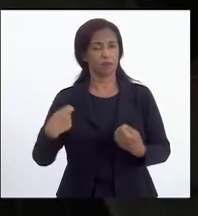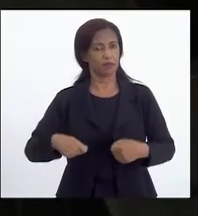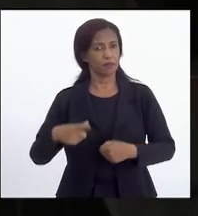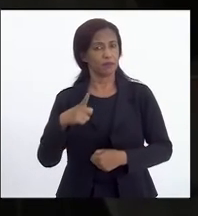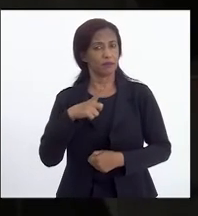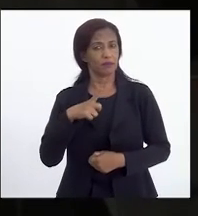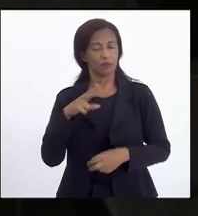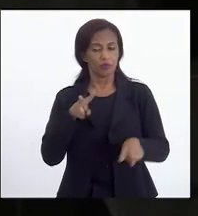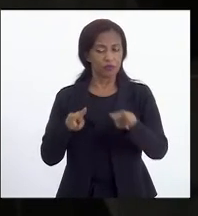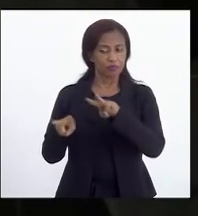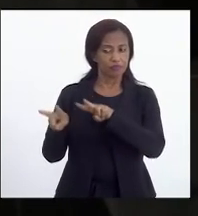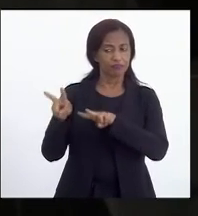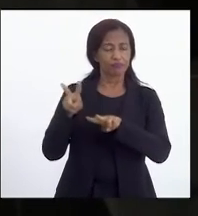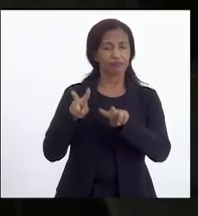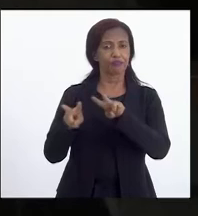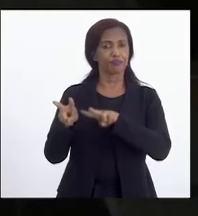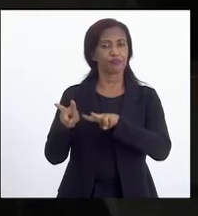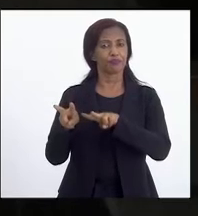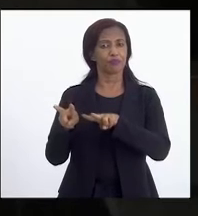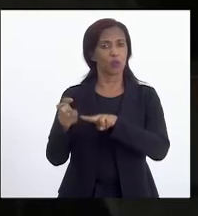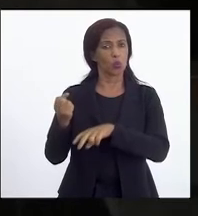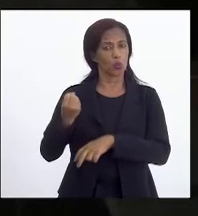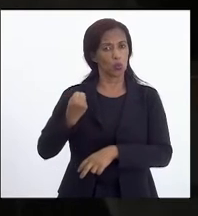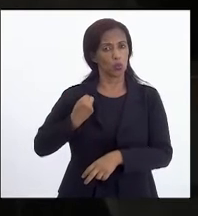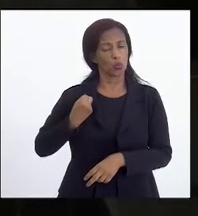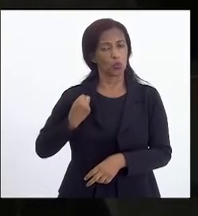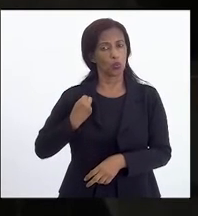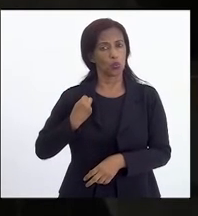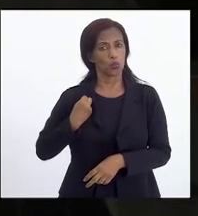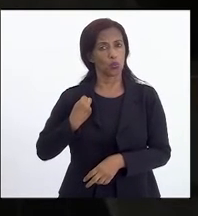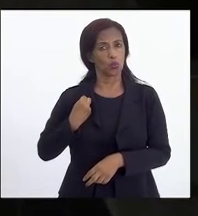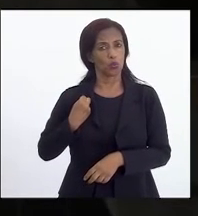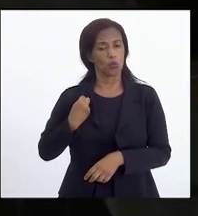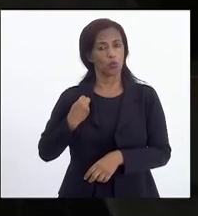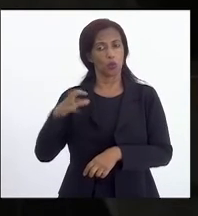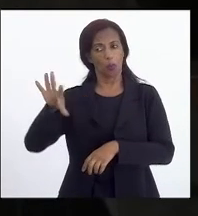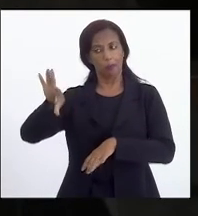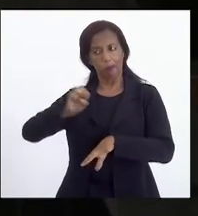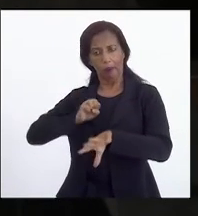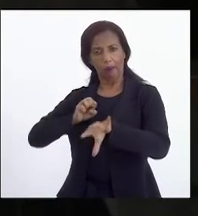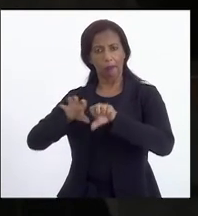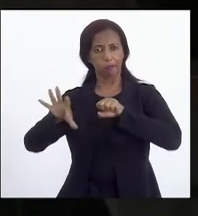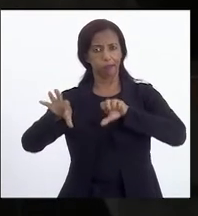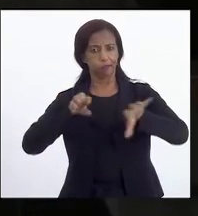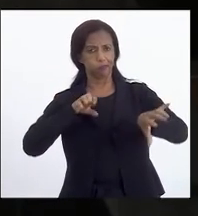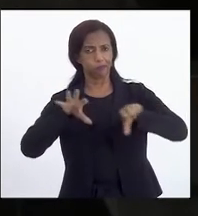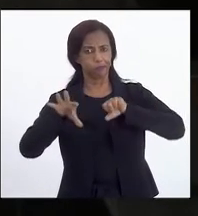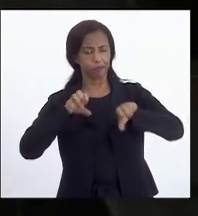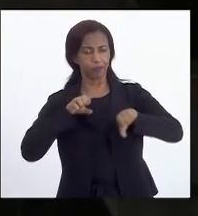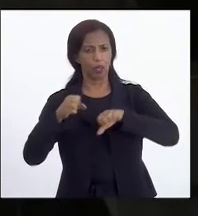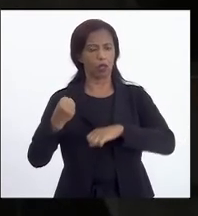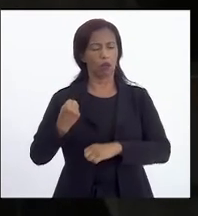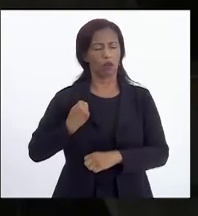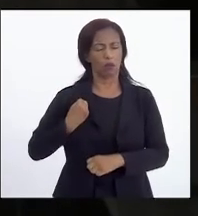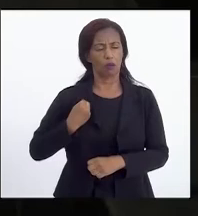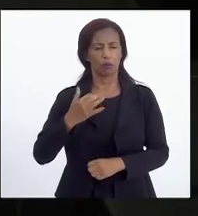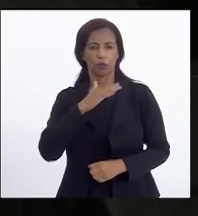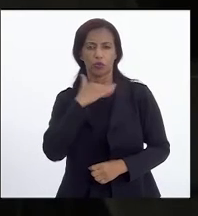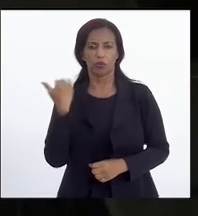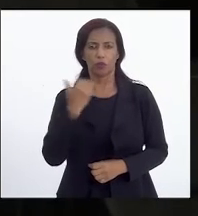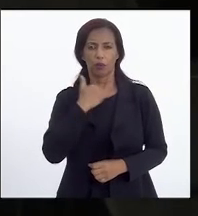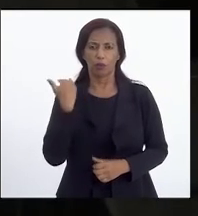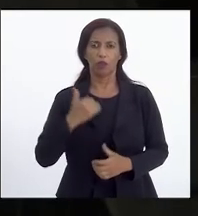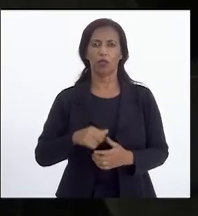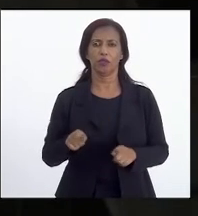temos visto que o número de contaminados os números de